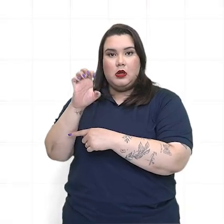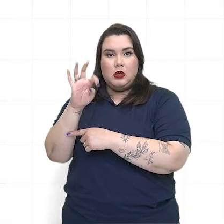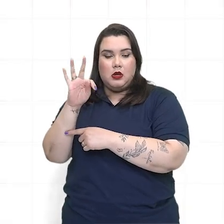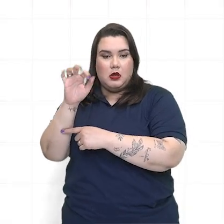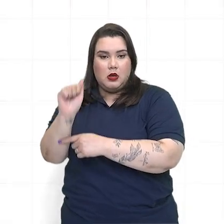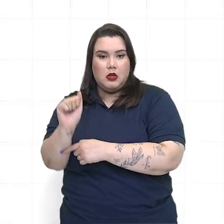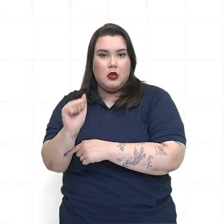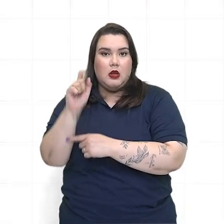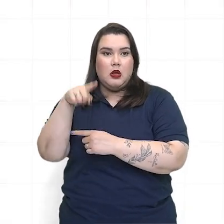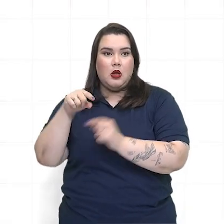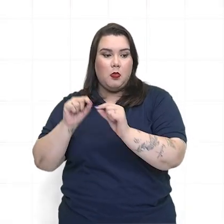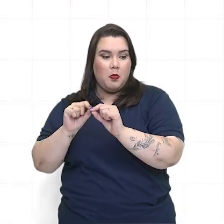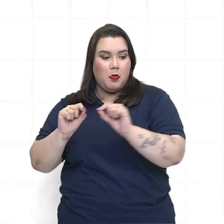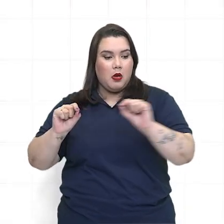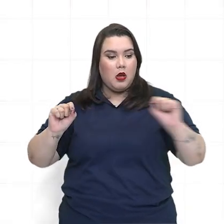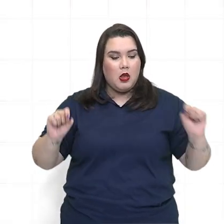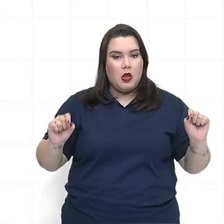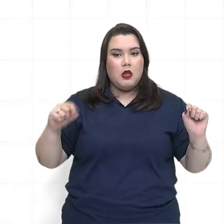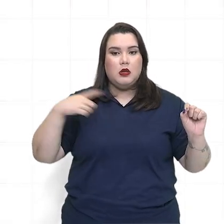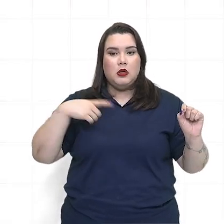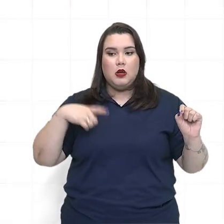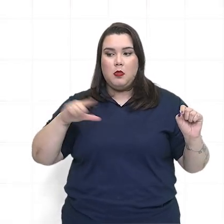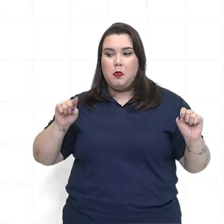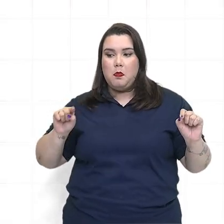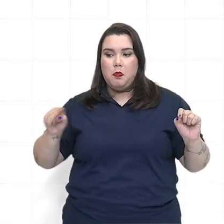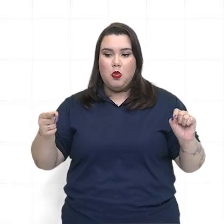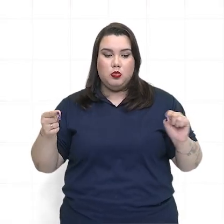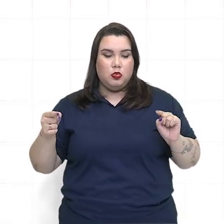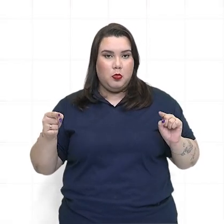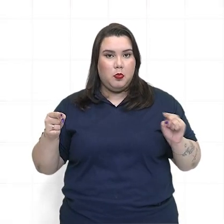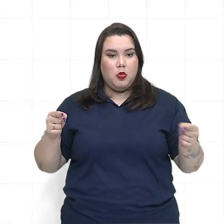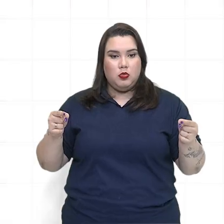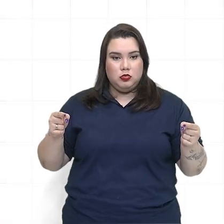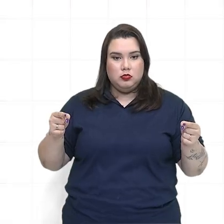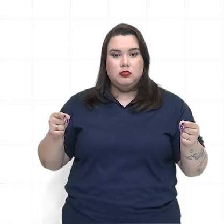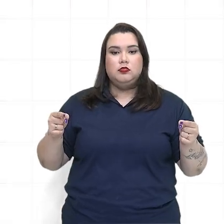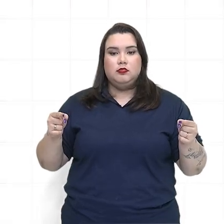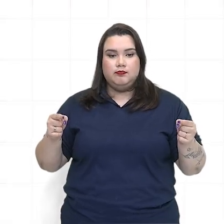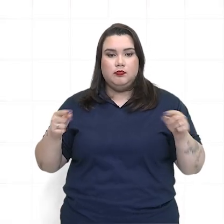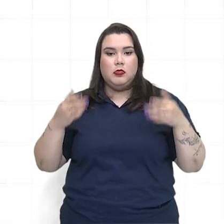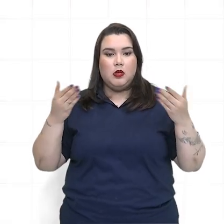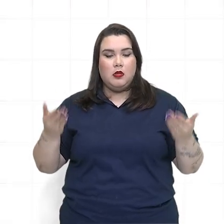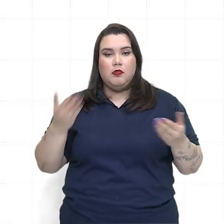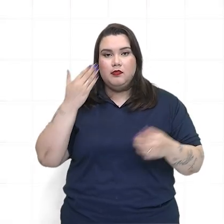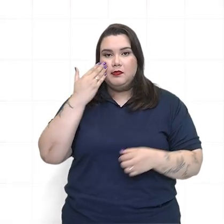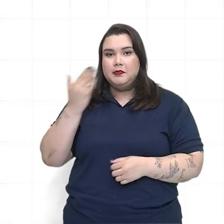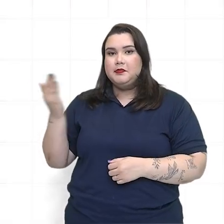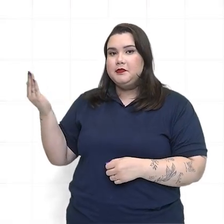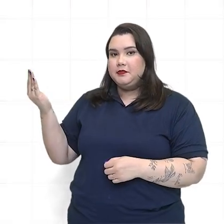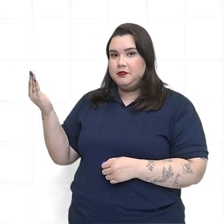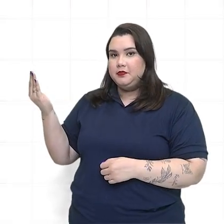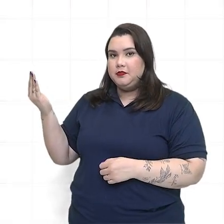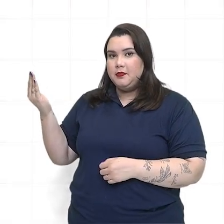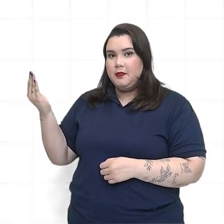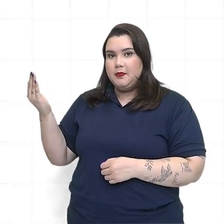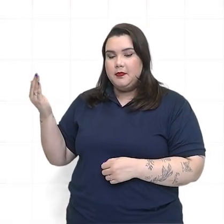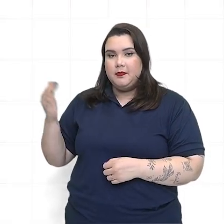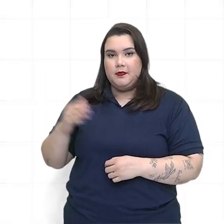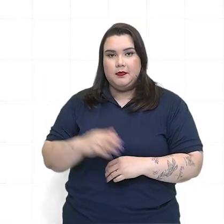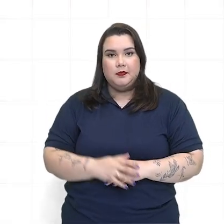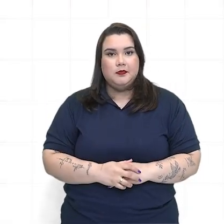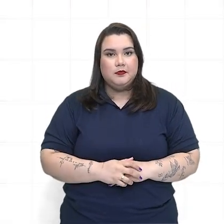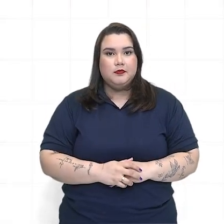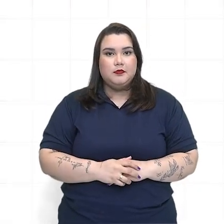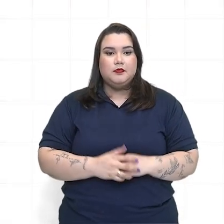reta, que é exatamente composto por 2 pontos distintos, chamados de extremidades, como nós estamos vendo aí. Então aí nós